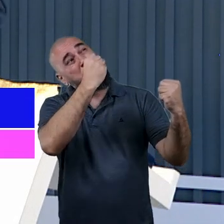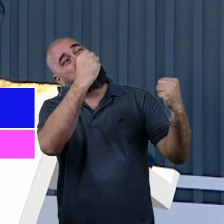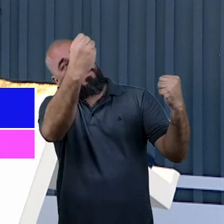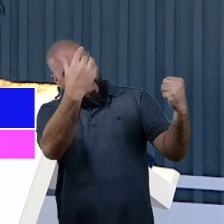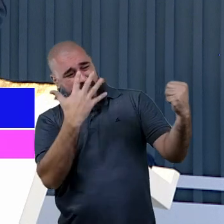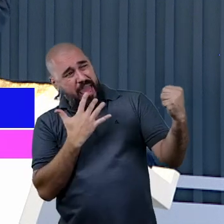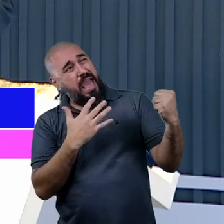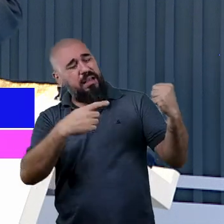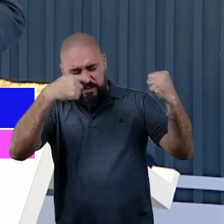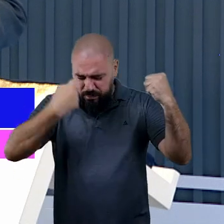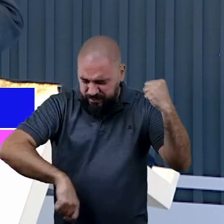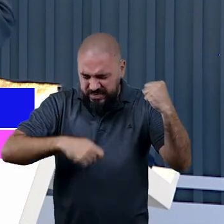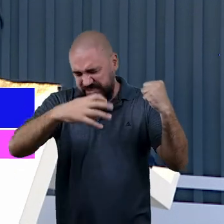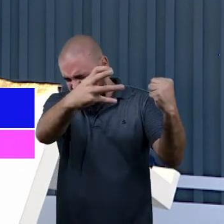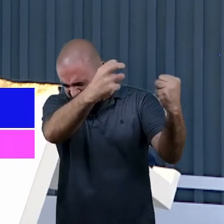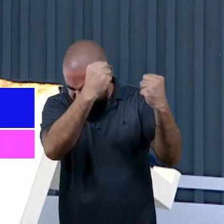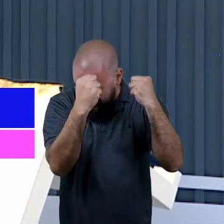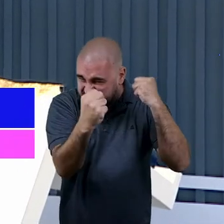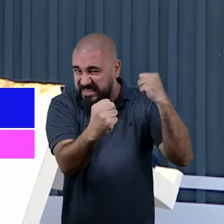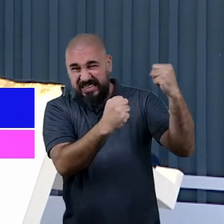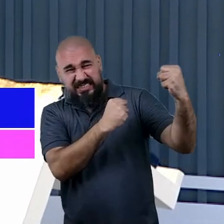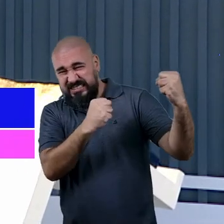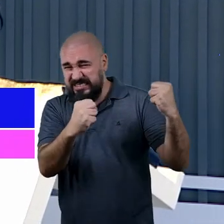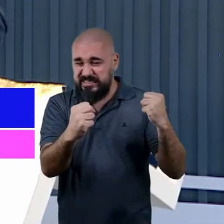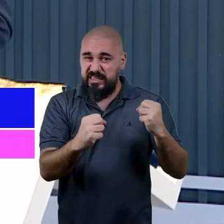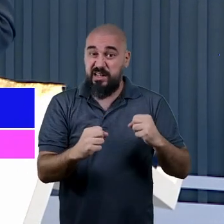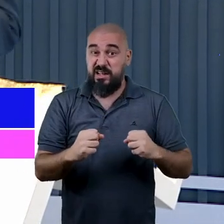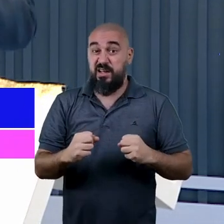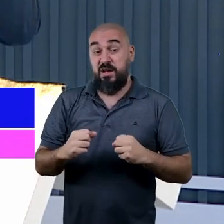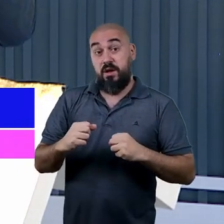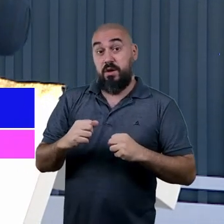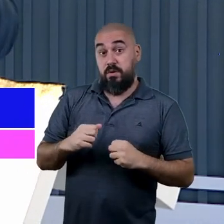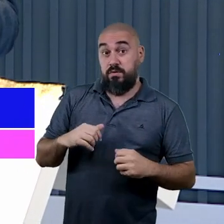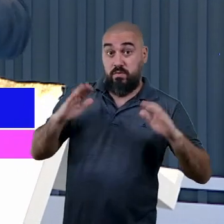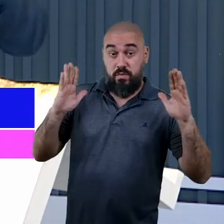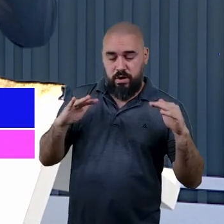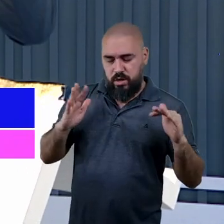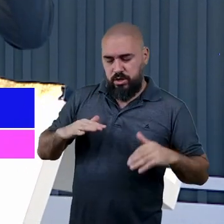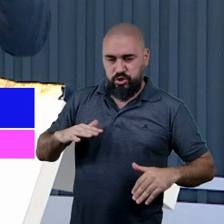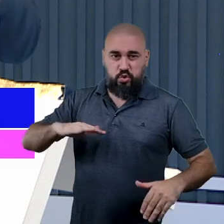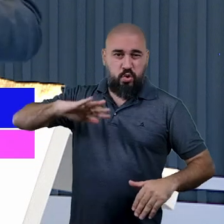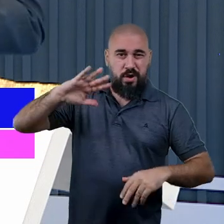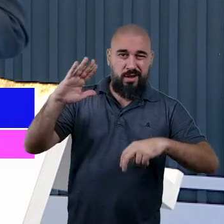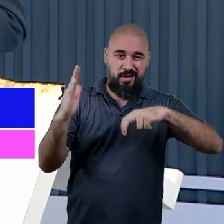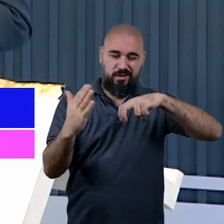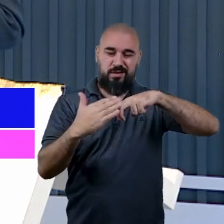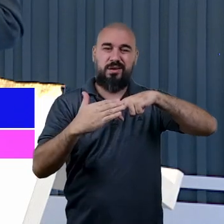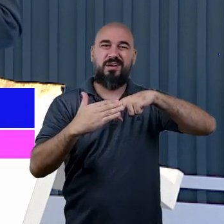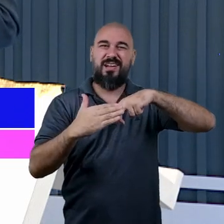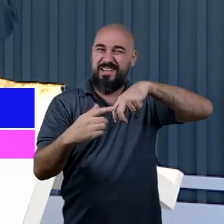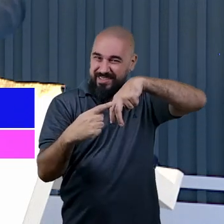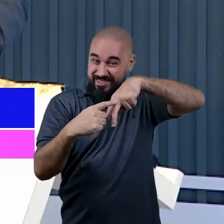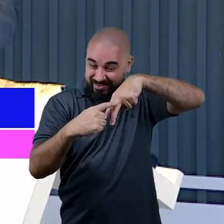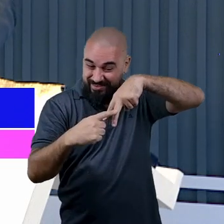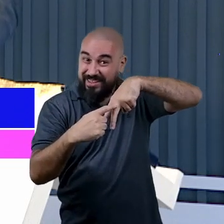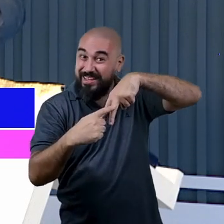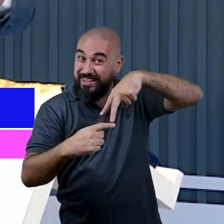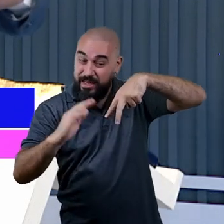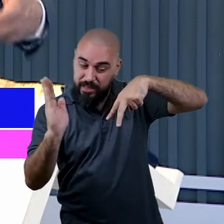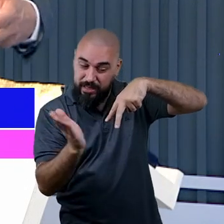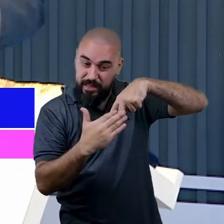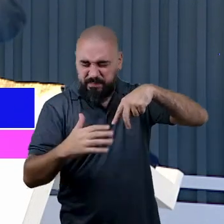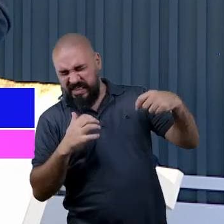me abençoar. E então o anjo toca na coxa de Jacó e o